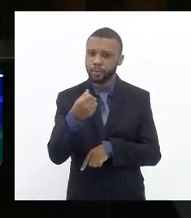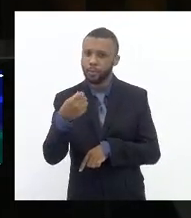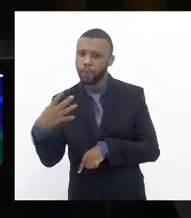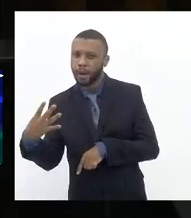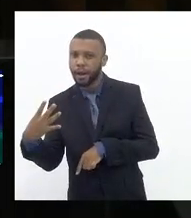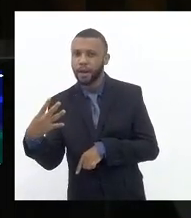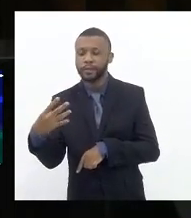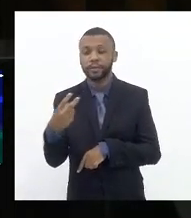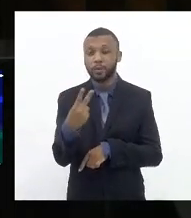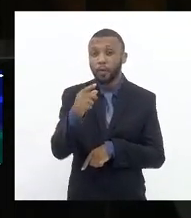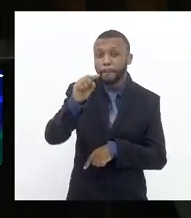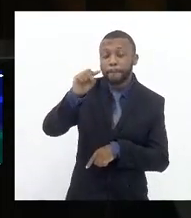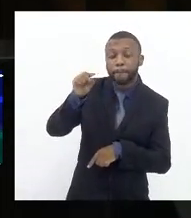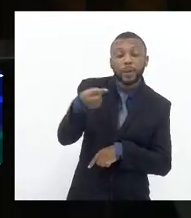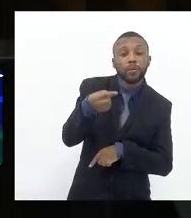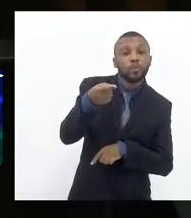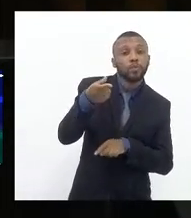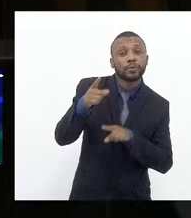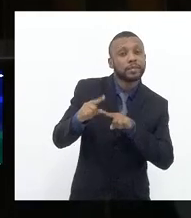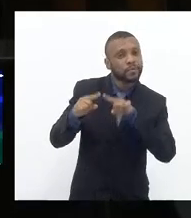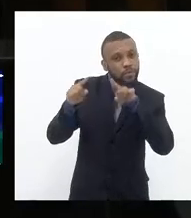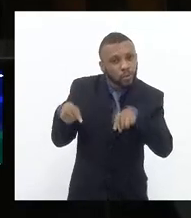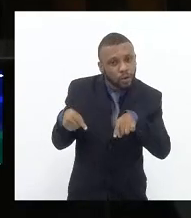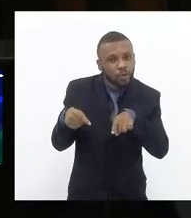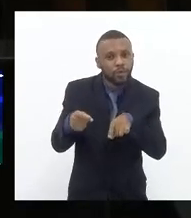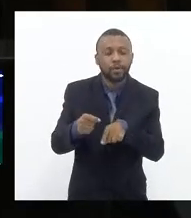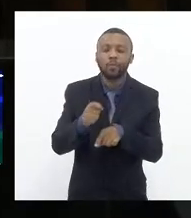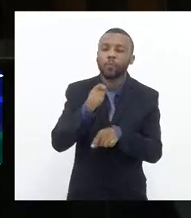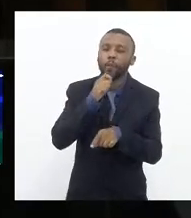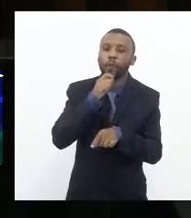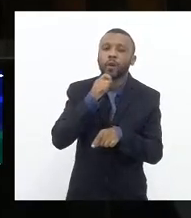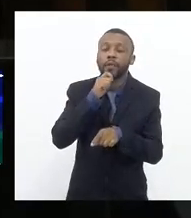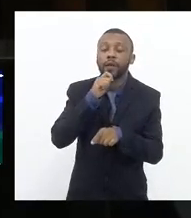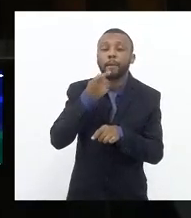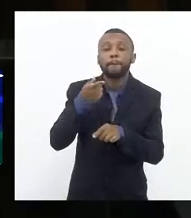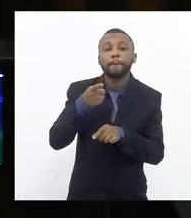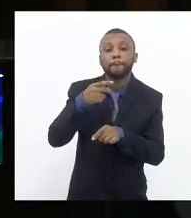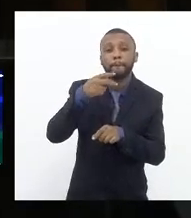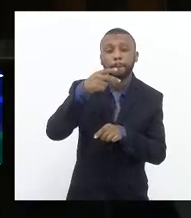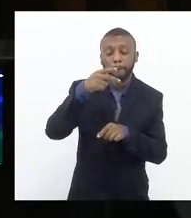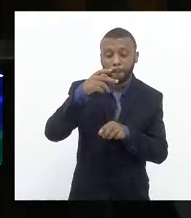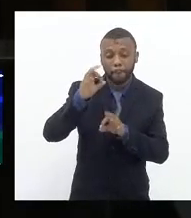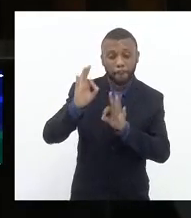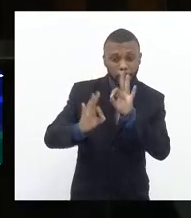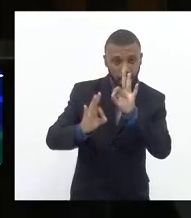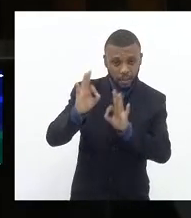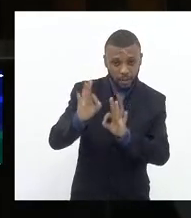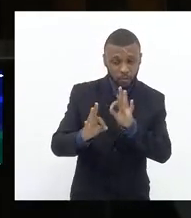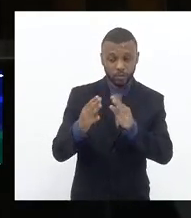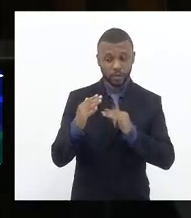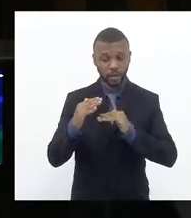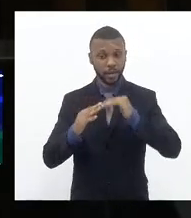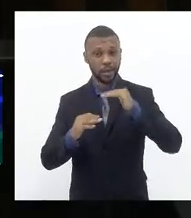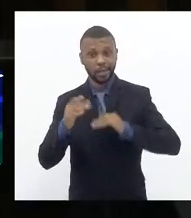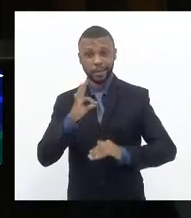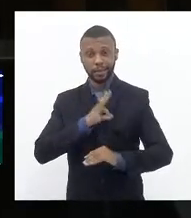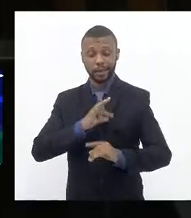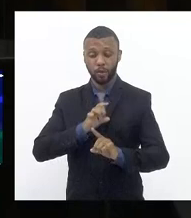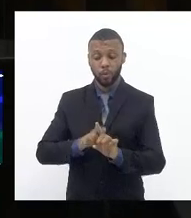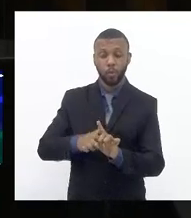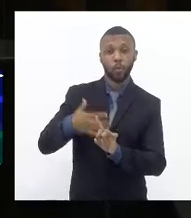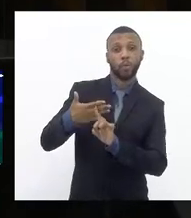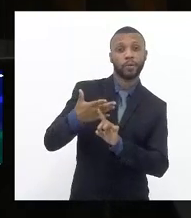Ficaram esses anos todos sem um plano de cargos, carreiras e salários. Agora, quando estão chegando na metade do seu tempo